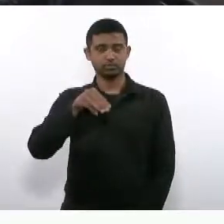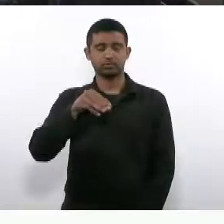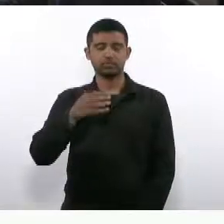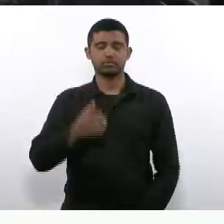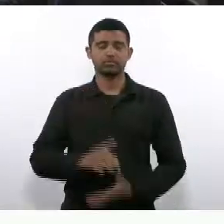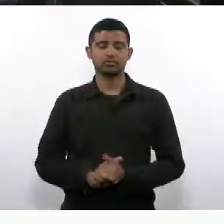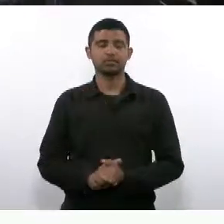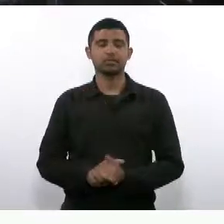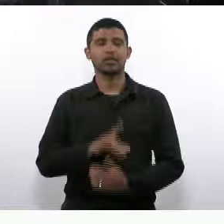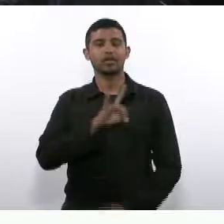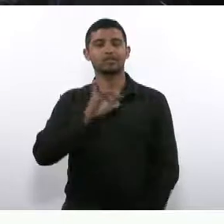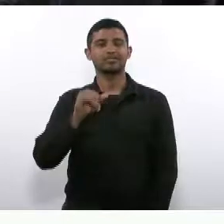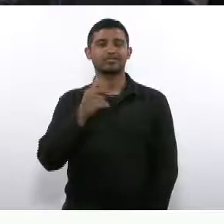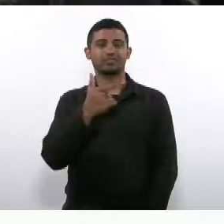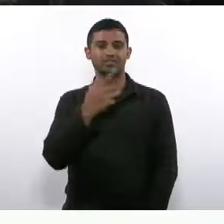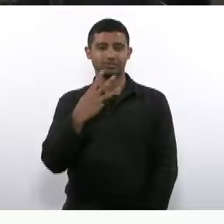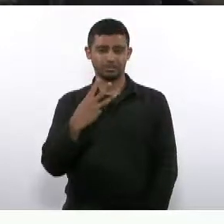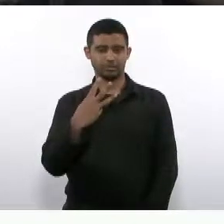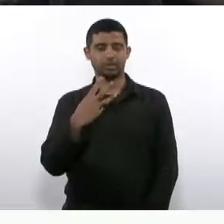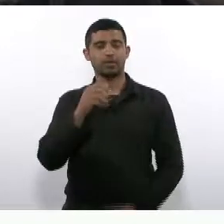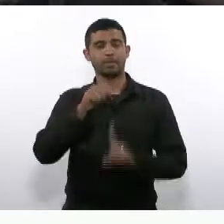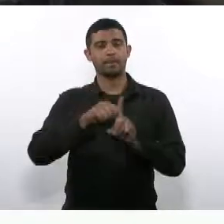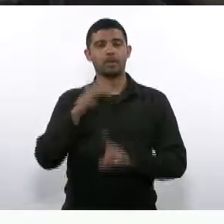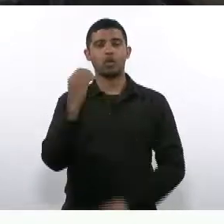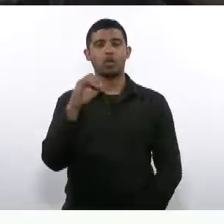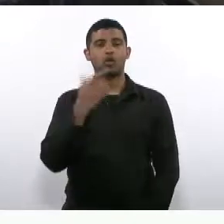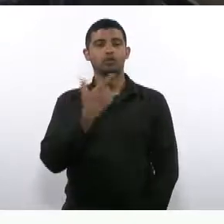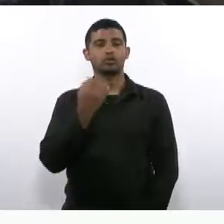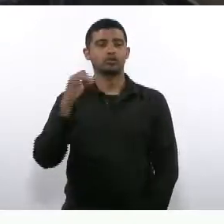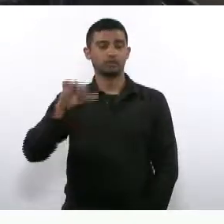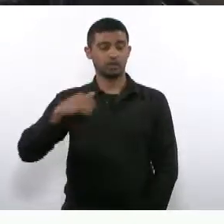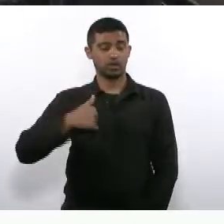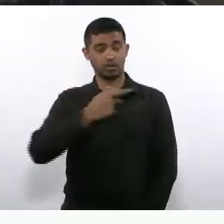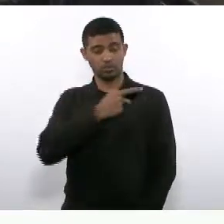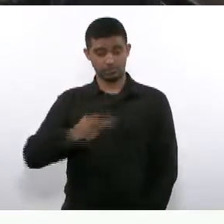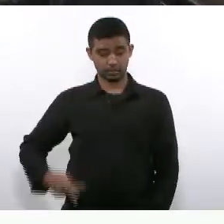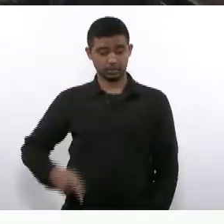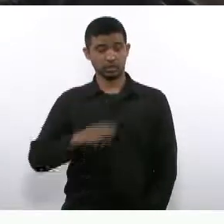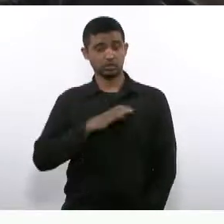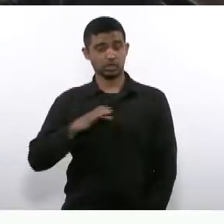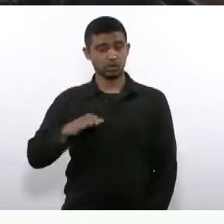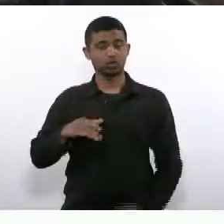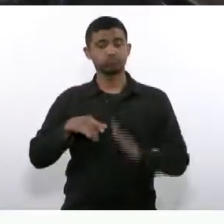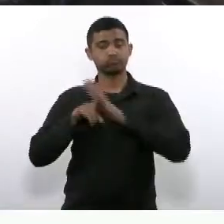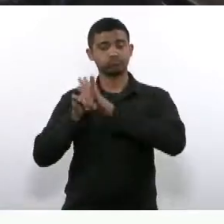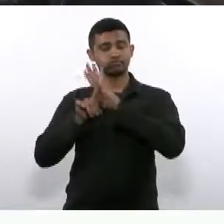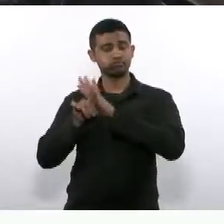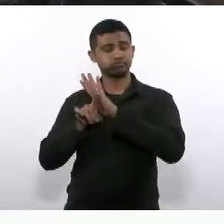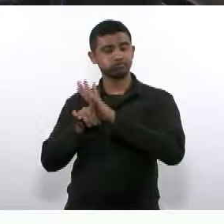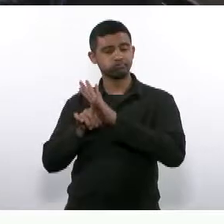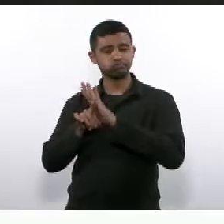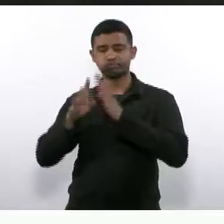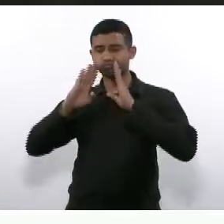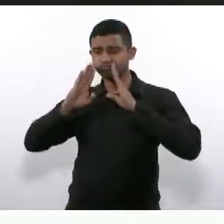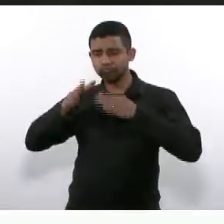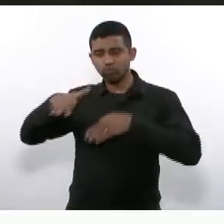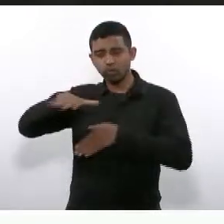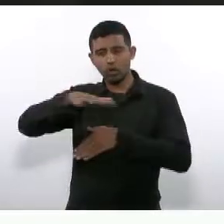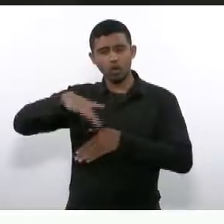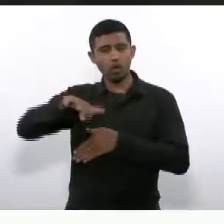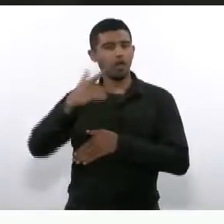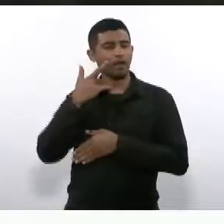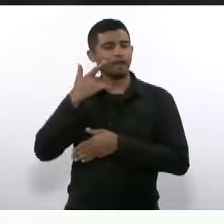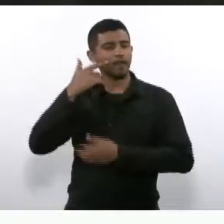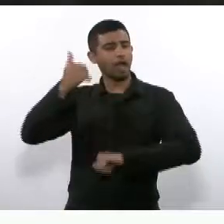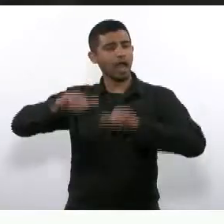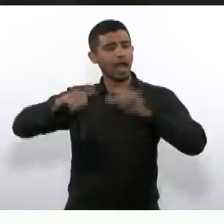9h55 do dia 23 de outubro de 2019, na condição de presidente da Comissão Parlamentar de Inquérito destinada a investigar e